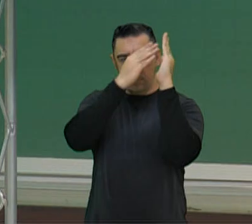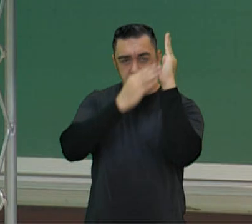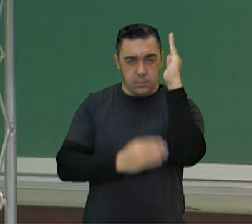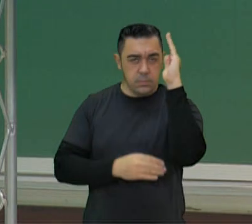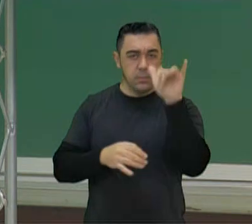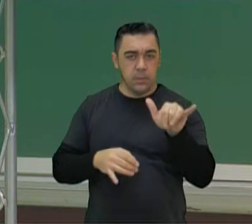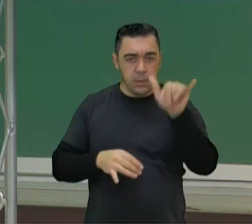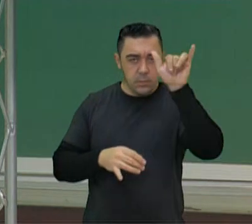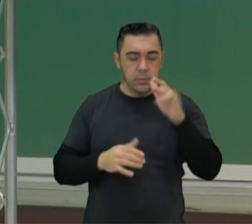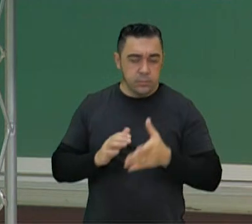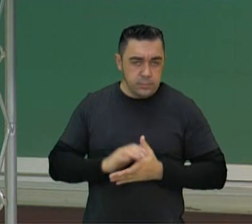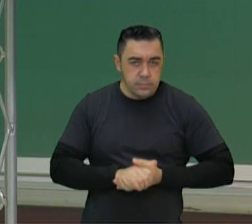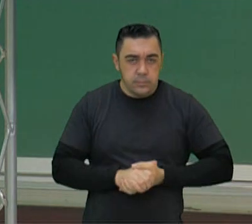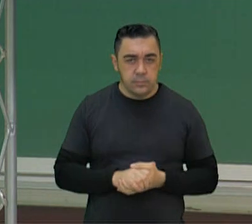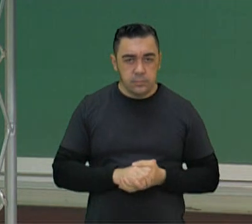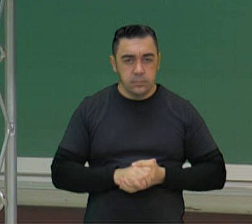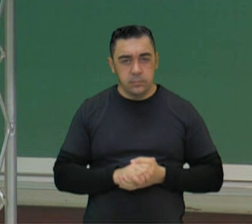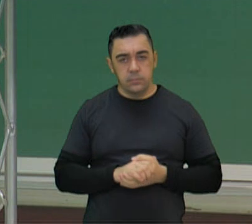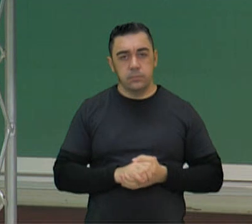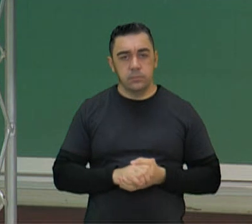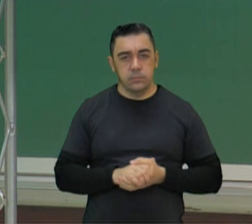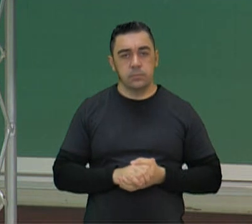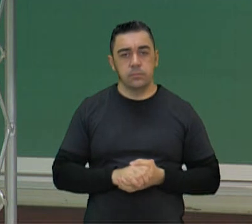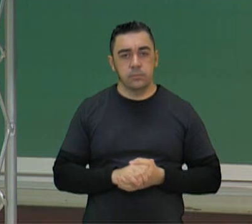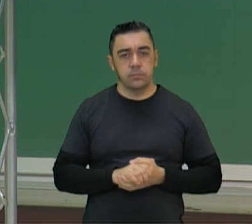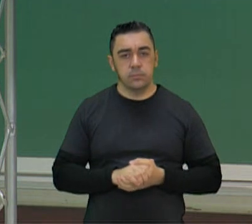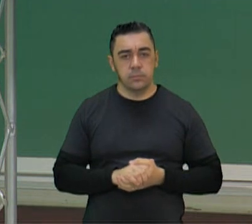o eixo y.